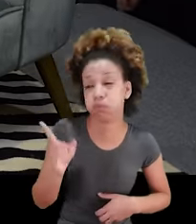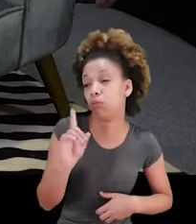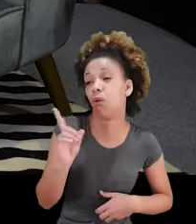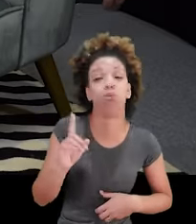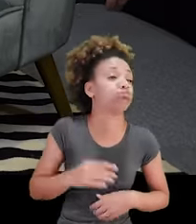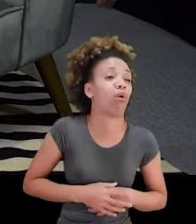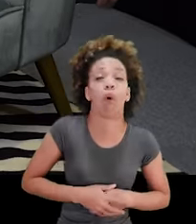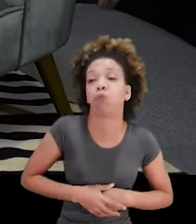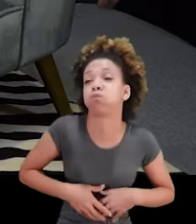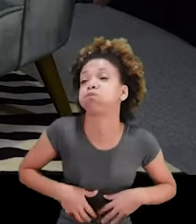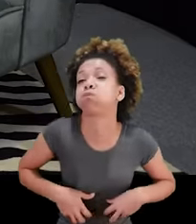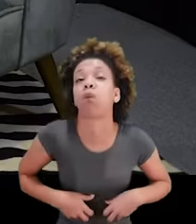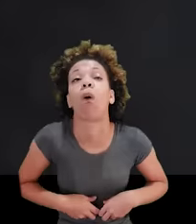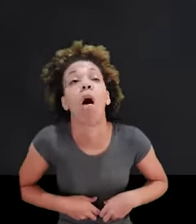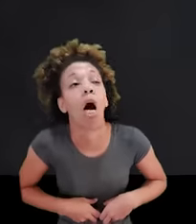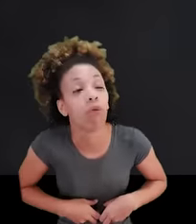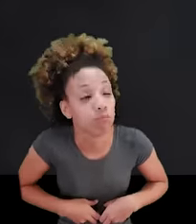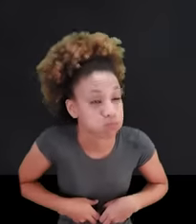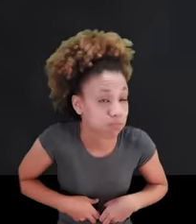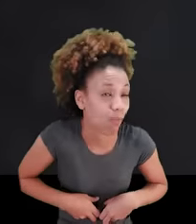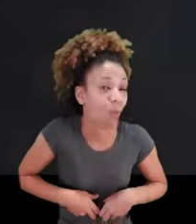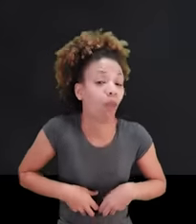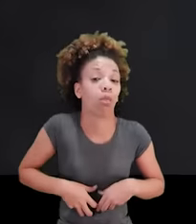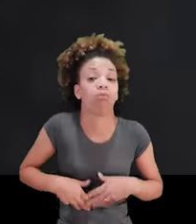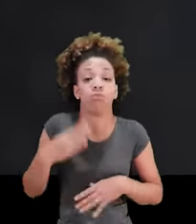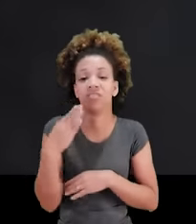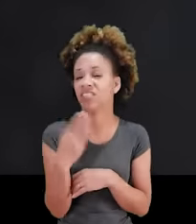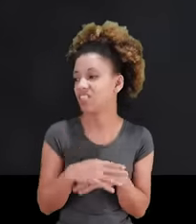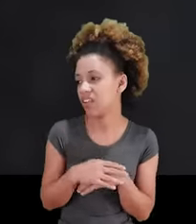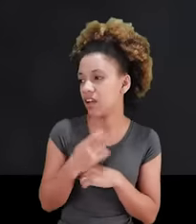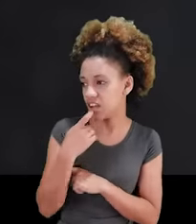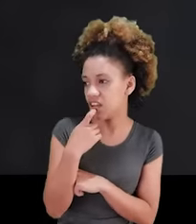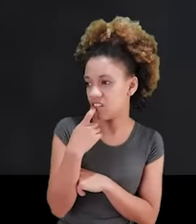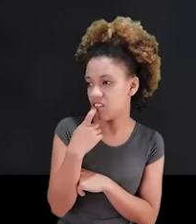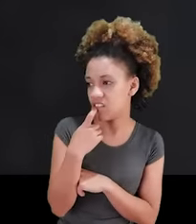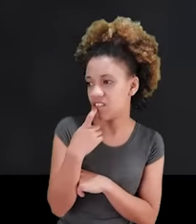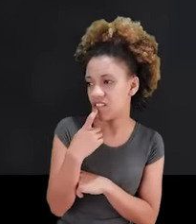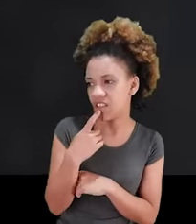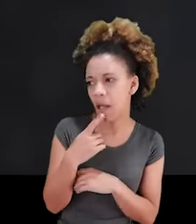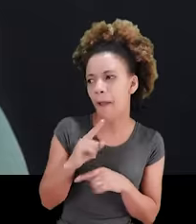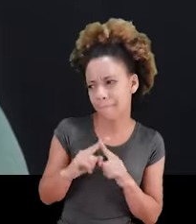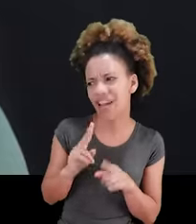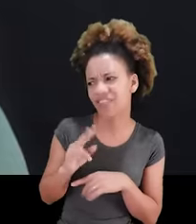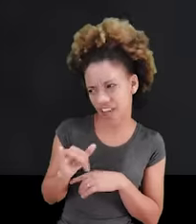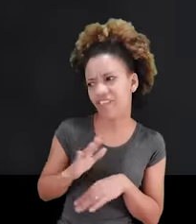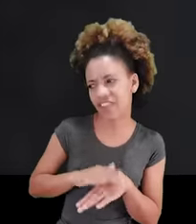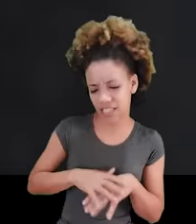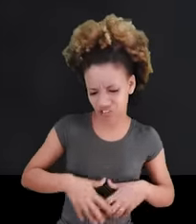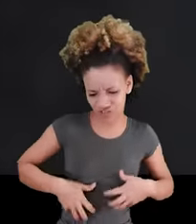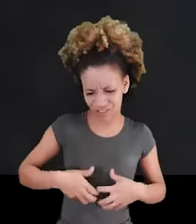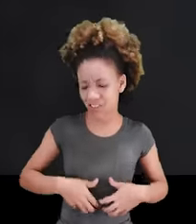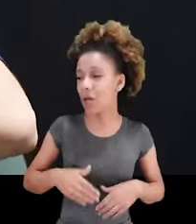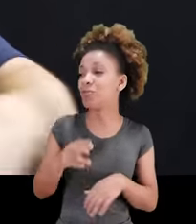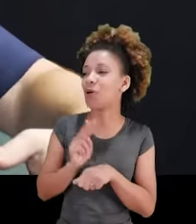Não consigo fazer mais nada. Invada esta merda. Eles conquistaram-nos. Deixaram-nos a fazer a digestão. Agora fazem a digestão. Nós estávamos ocupados a